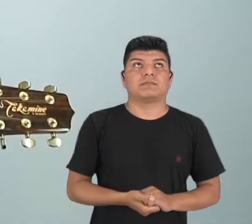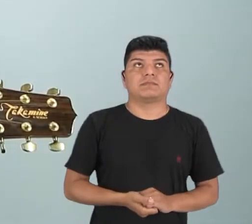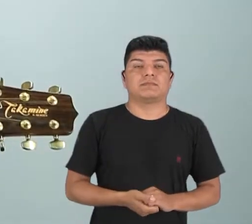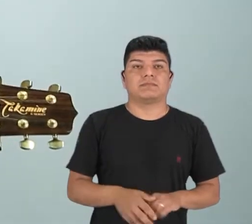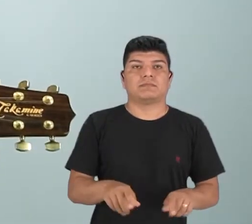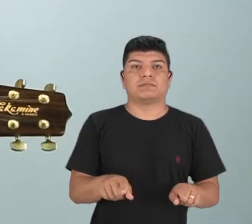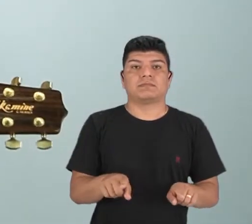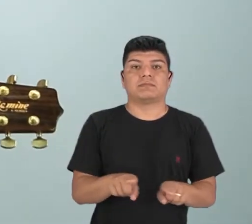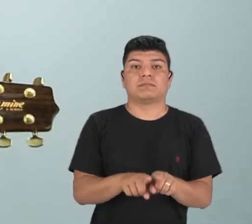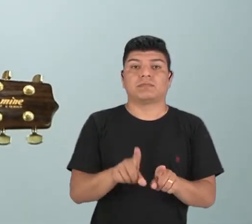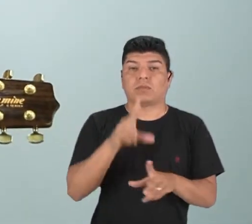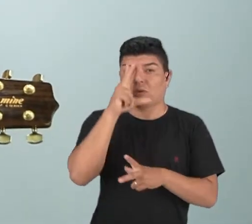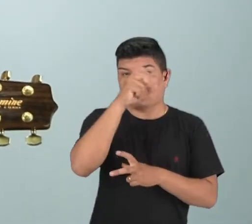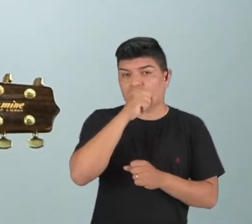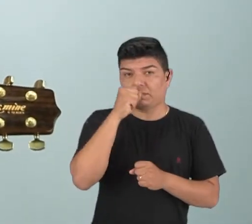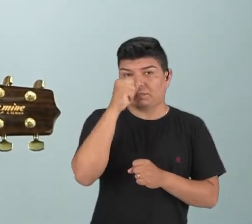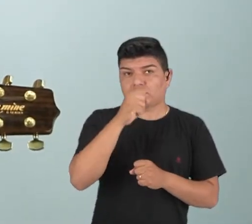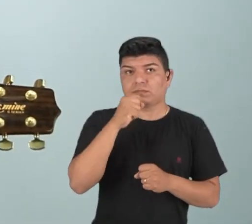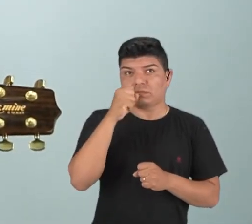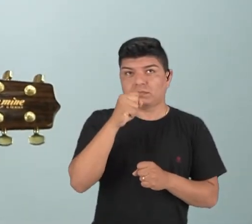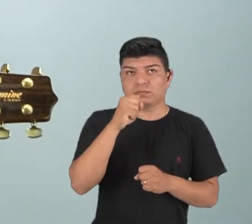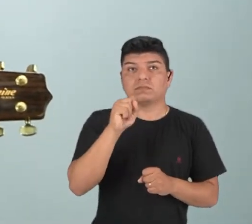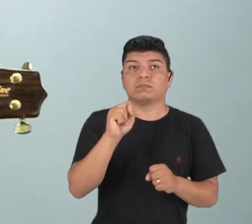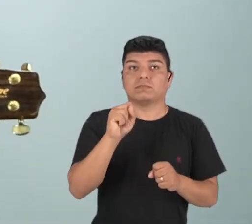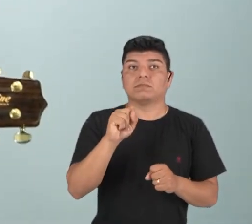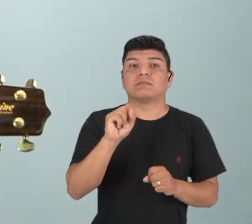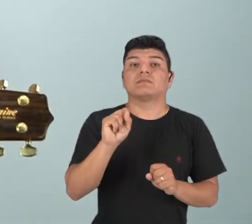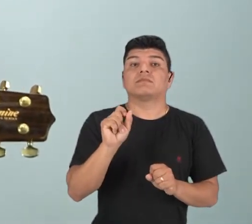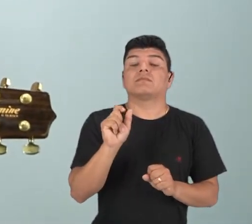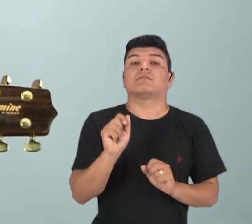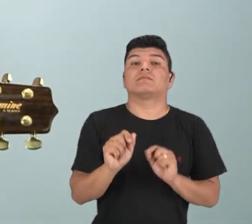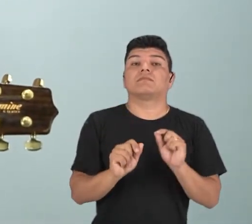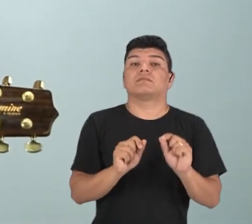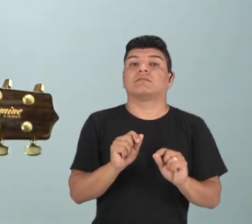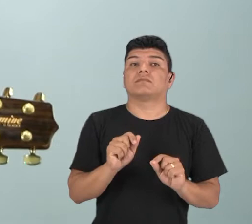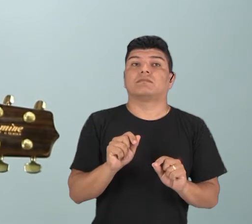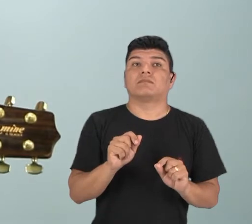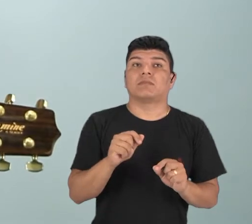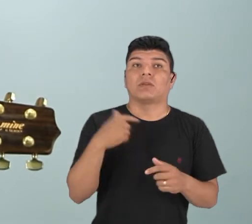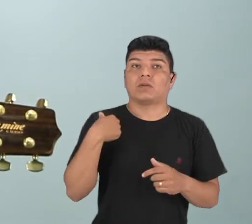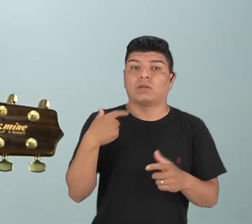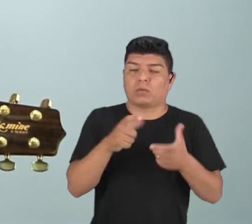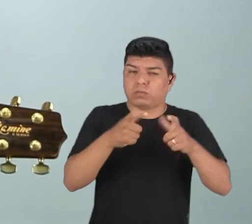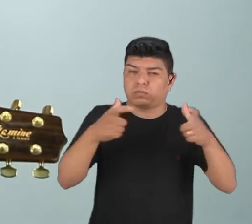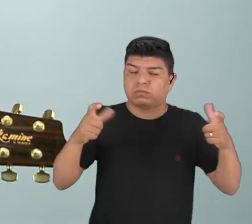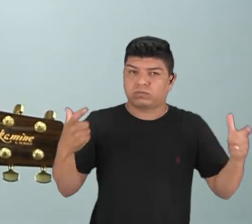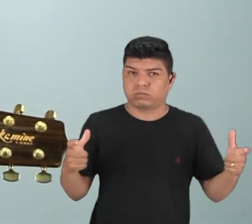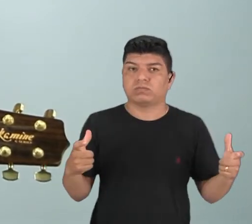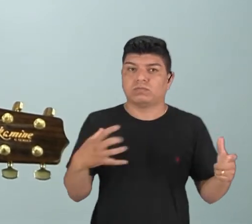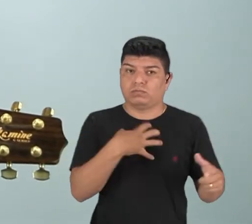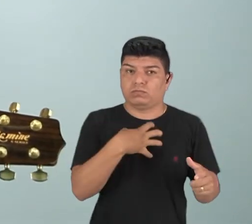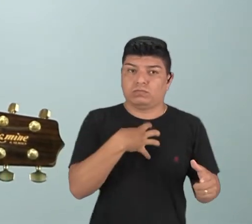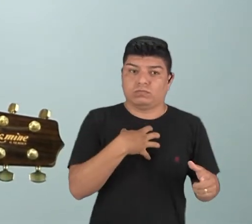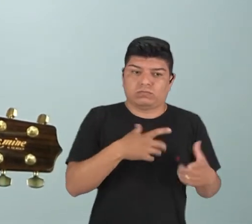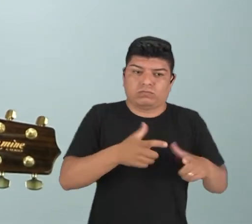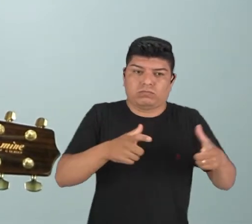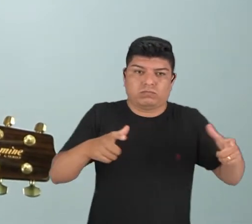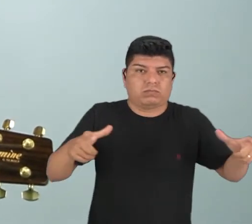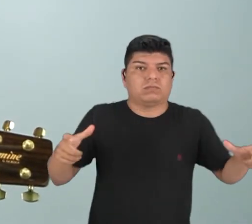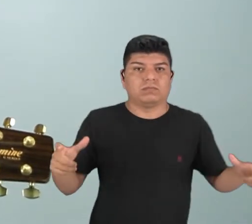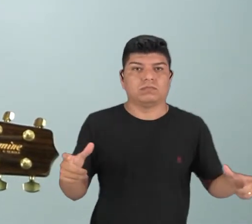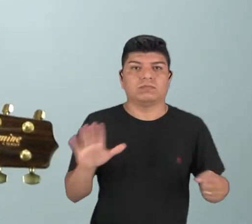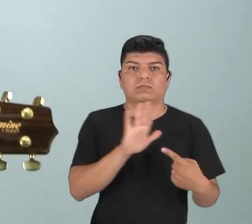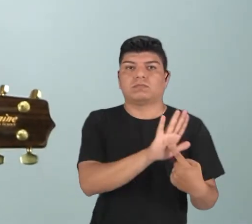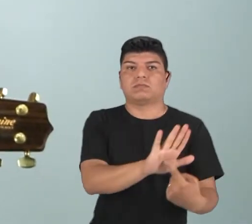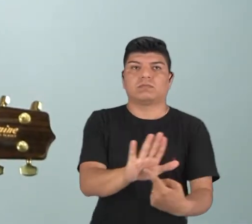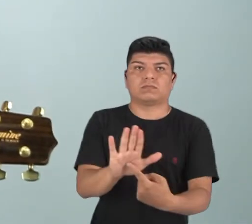Então, nós temos a intensidade do som, certo? Quando a gente vai para a altura do som, que é uma propriedade que nos